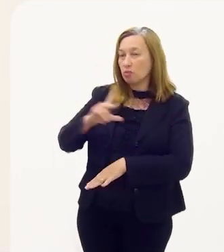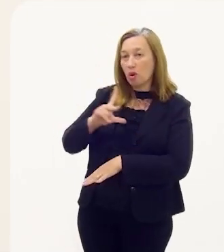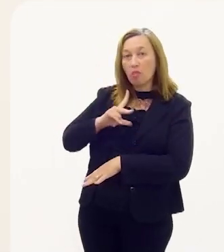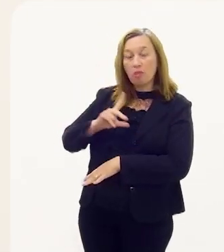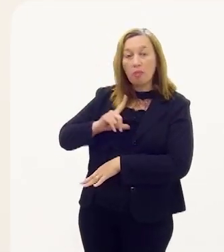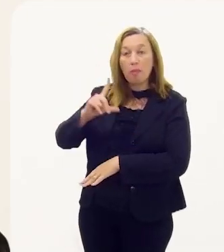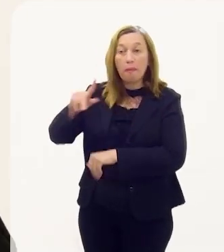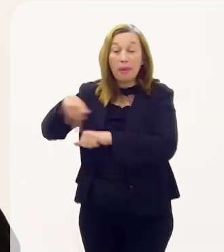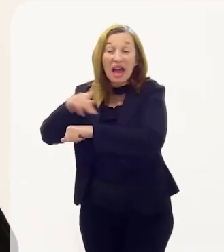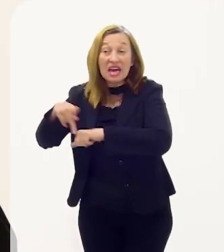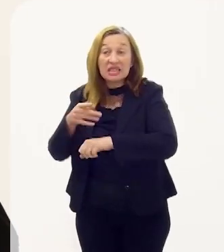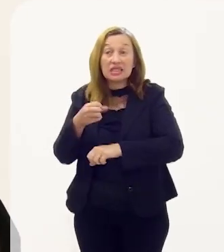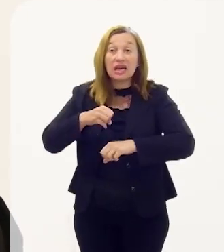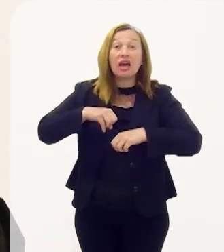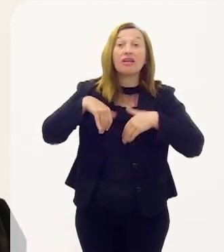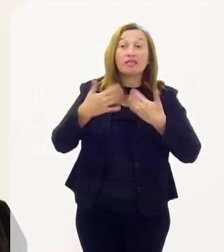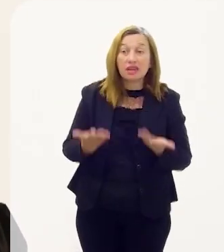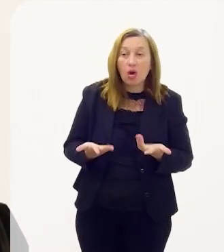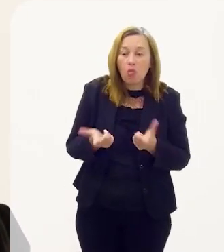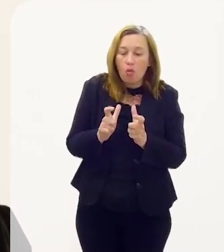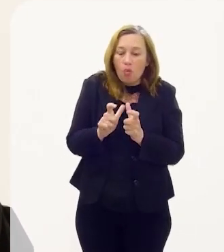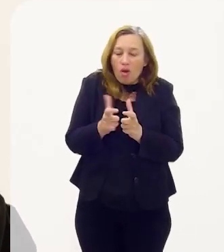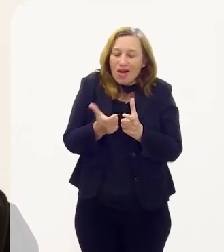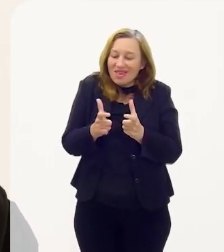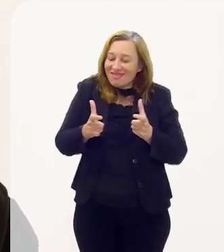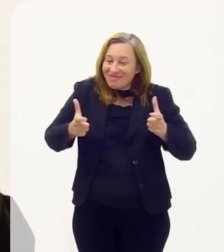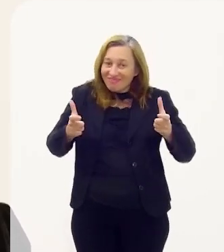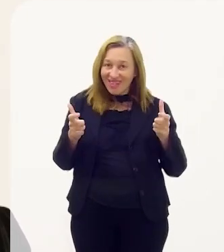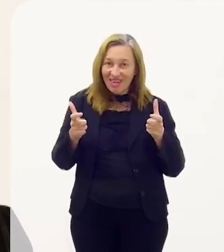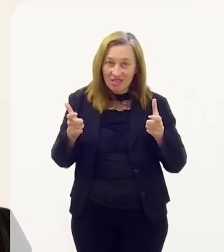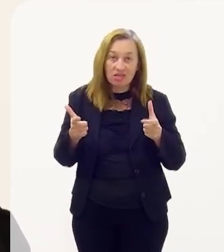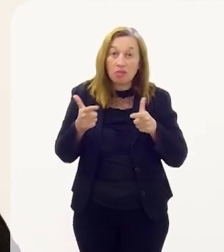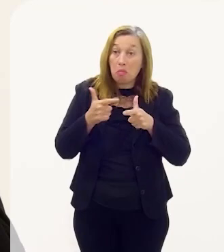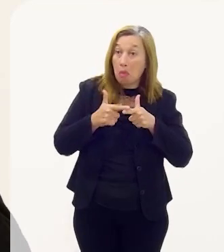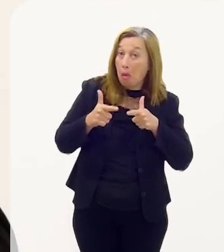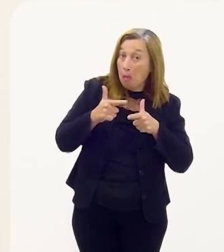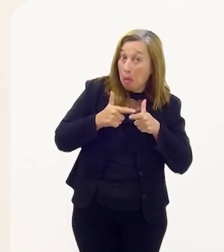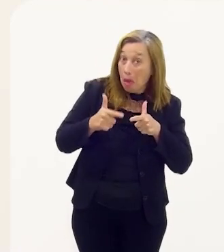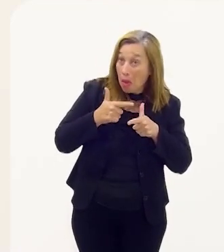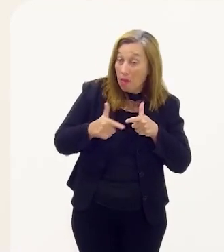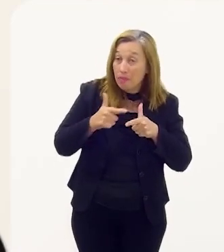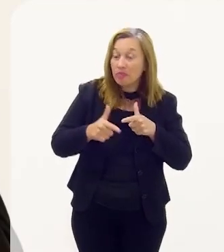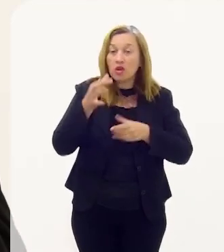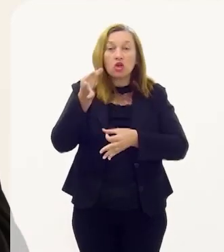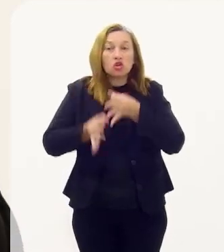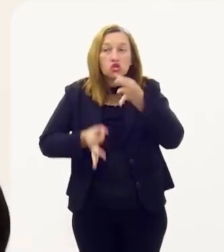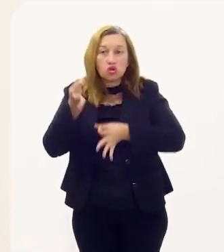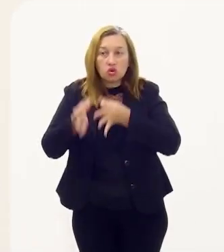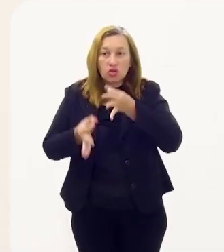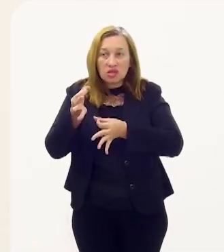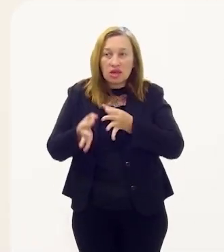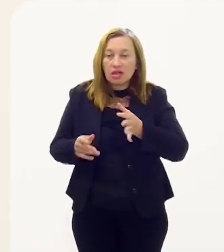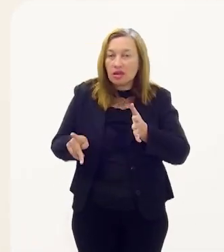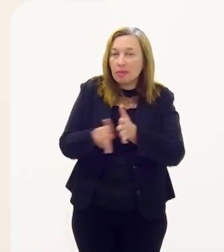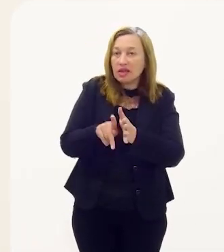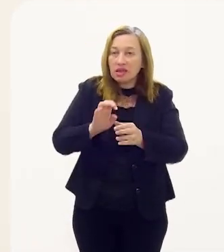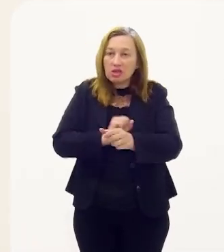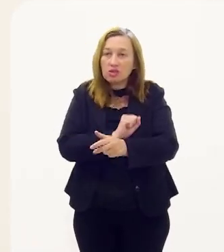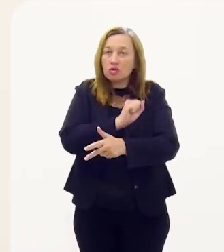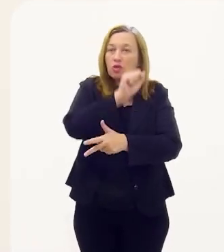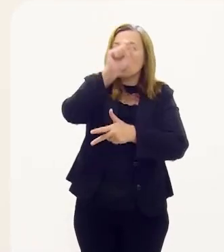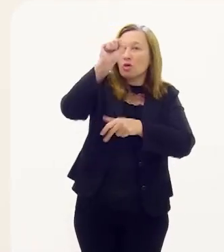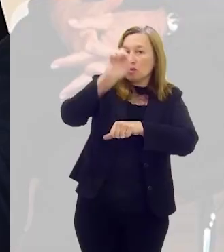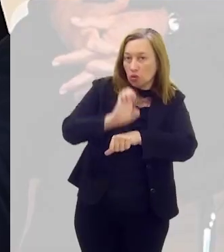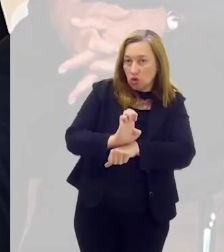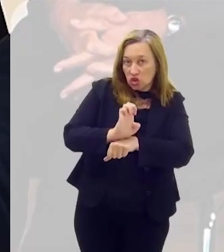né? Então, isso foi ganhando uma proporção tal, né? E o judiciário, como poder do Estado, muitas vezes